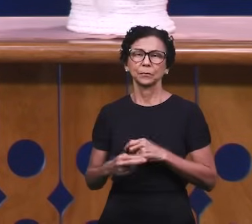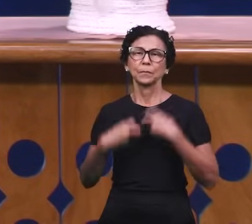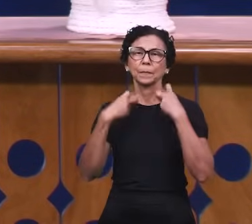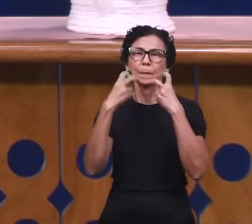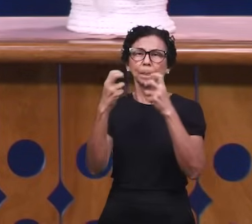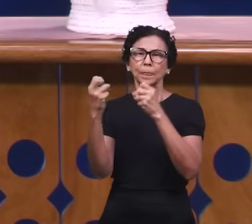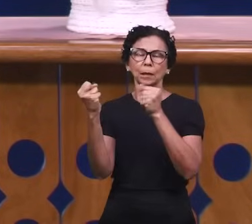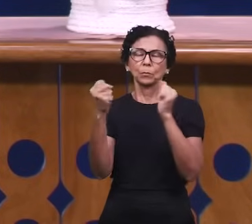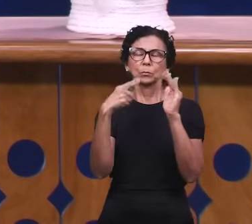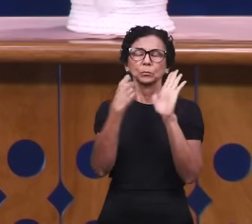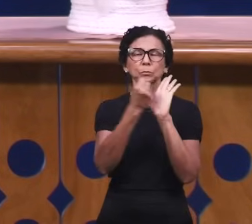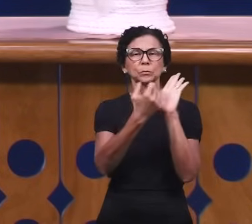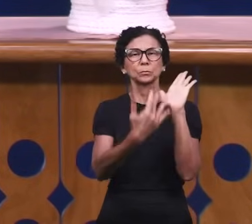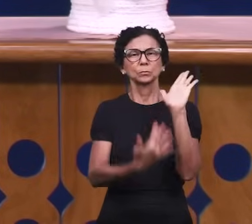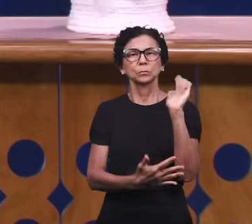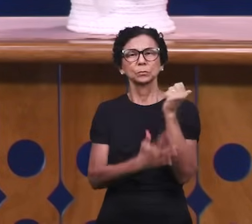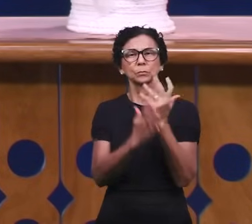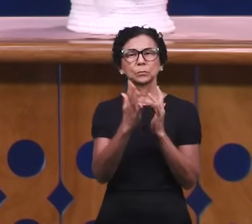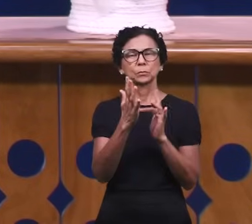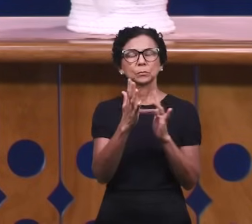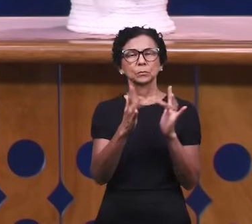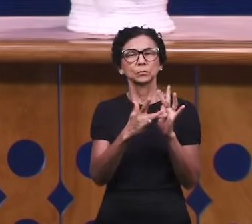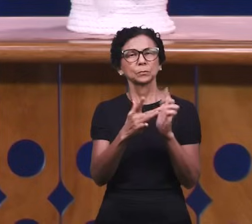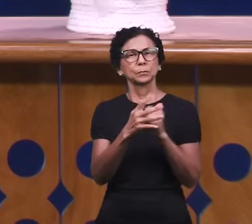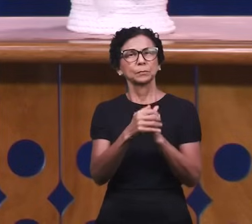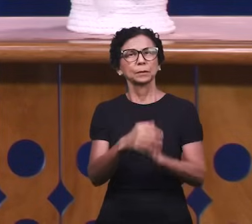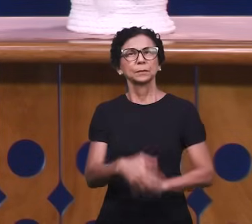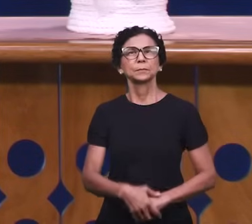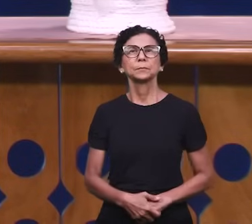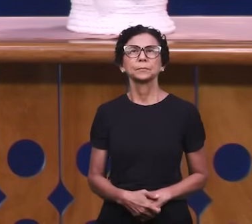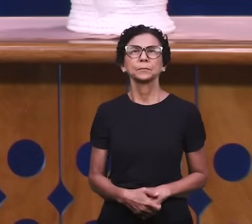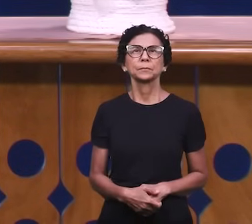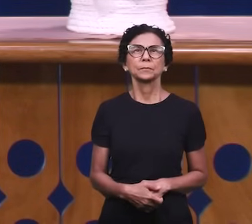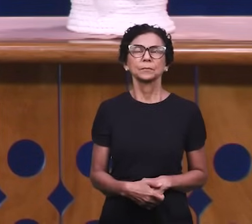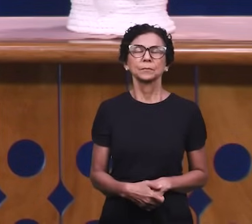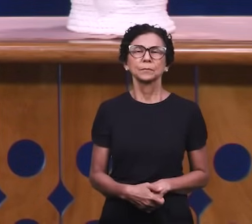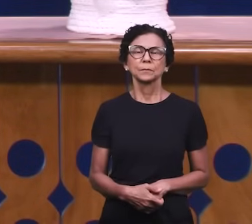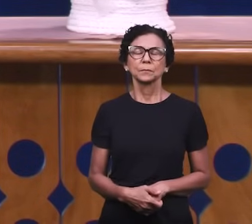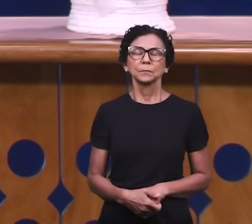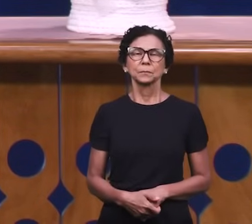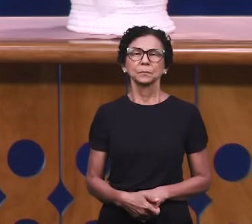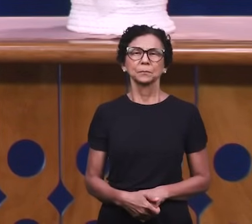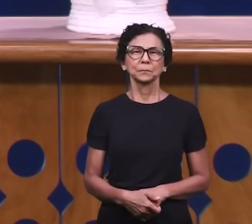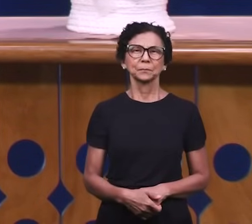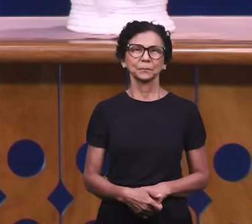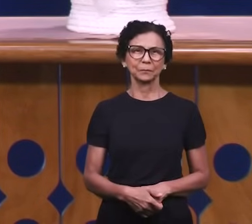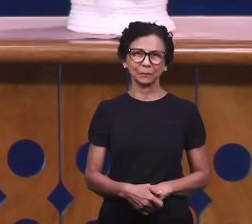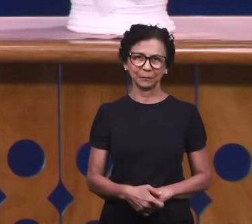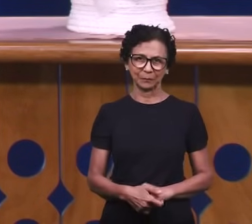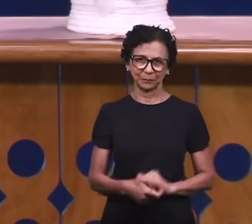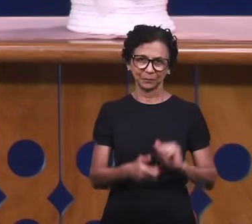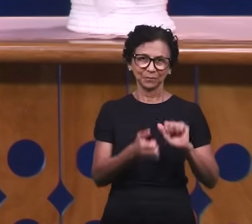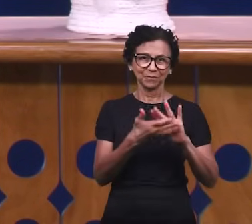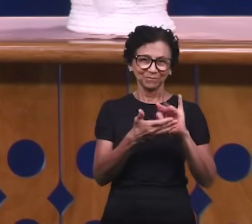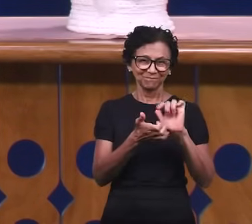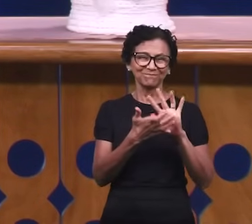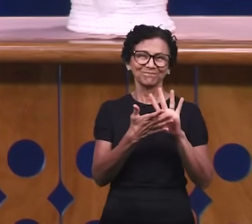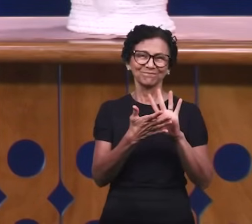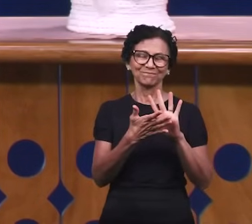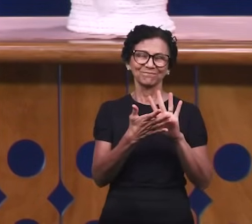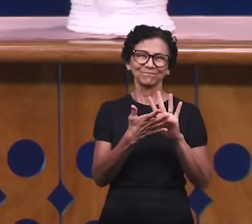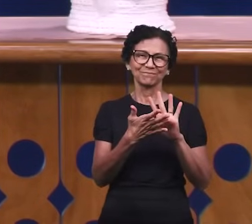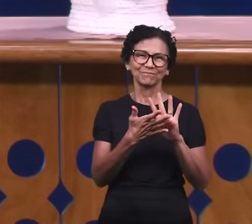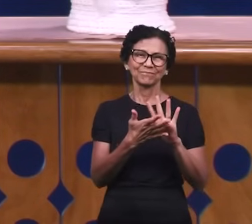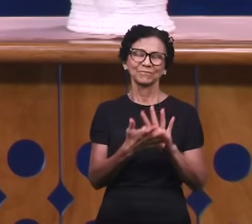clamamos pelo poder do sangue de Jesus, em nome de Jesus. Amém. Amém. Vamos estar adorando o Senhor com